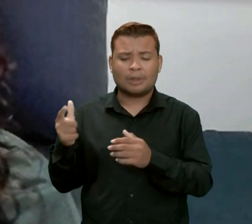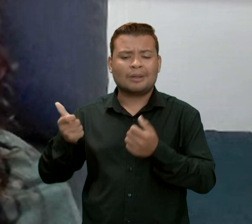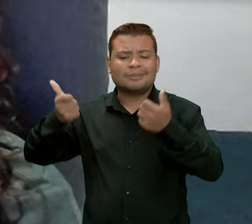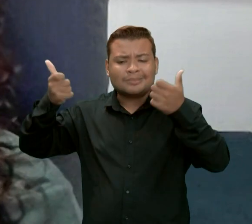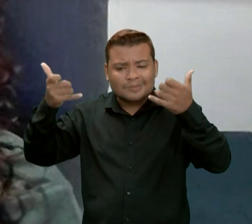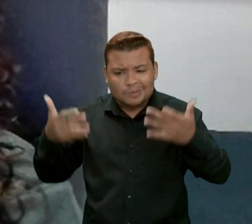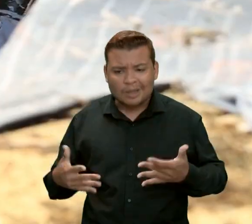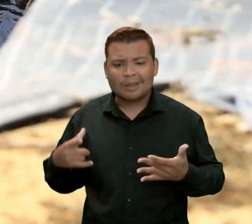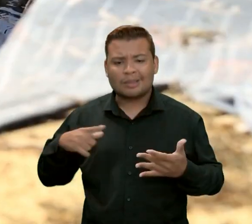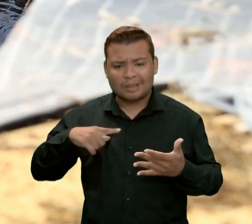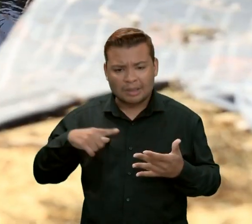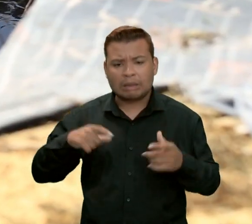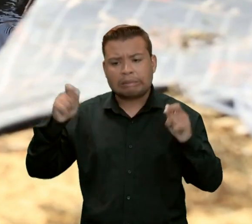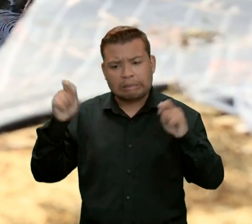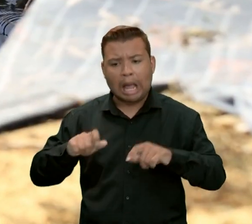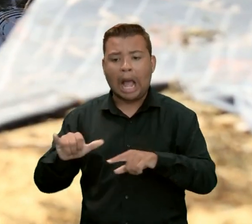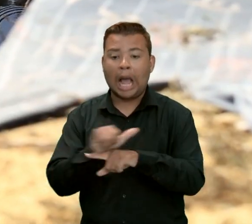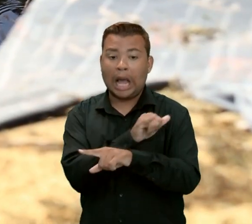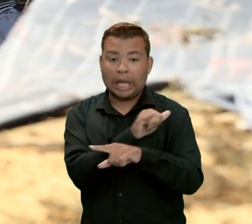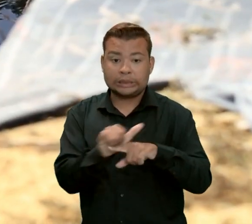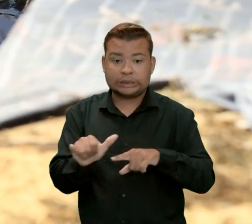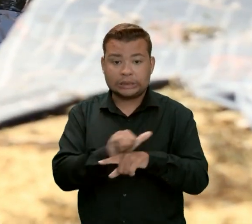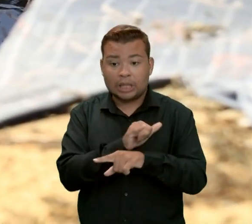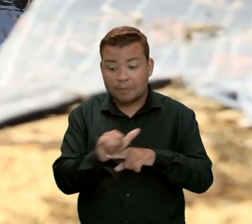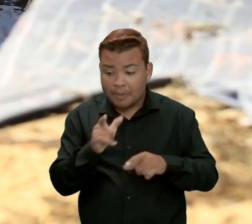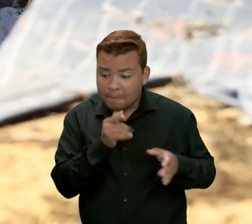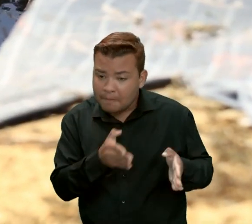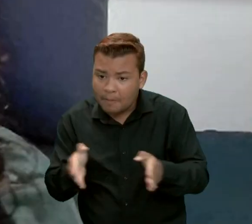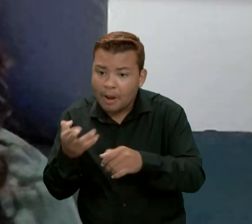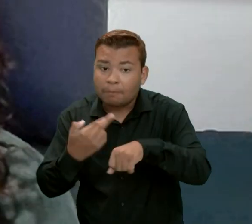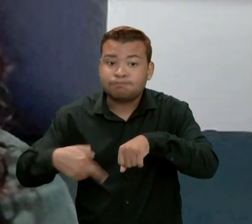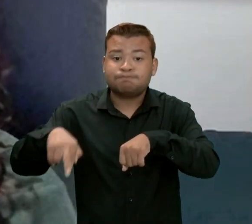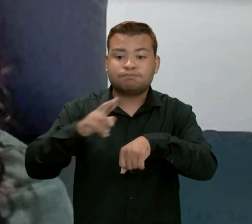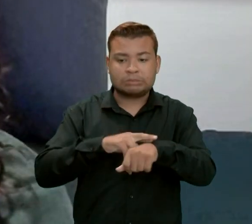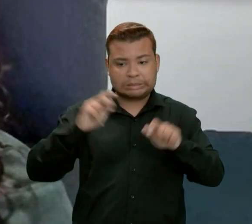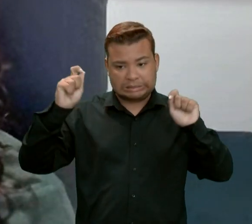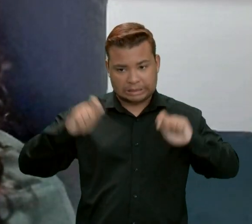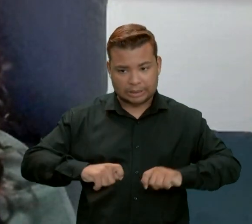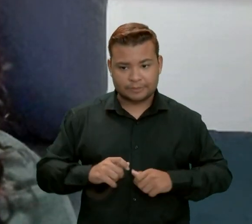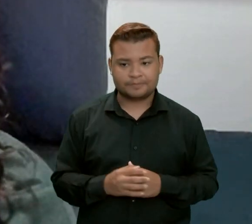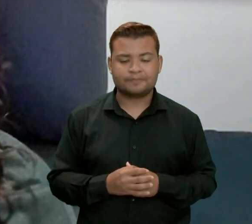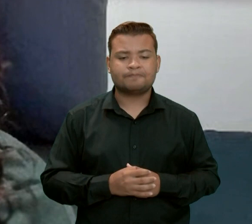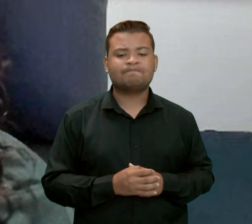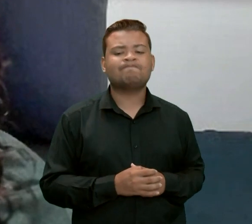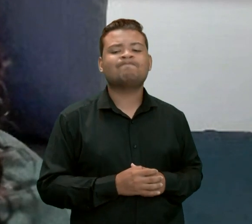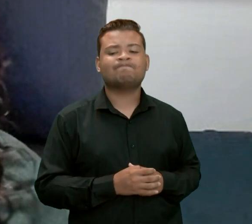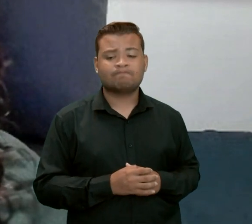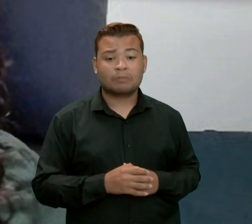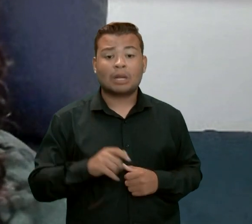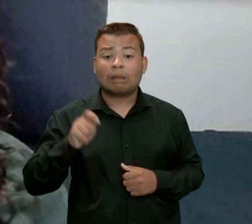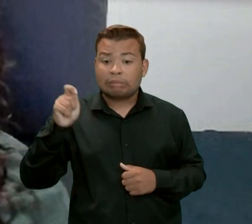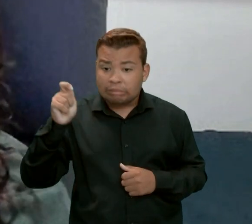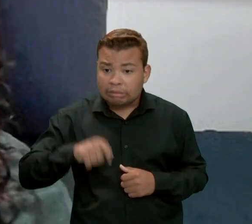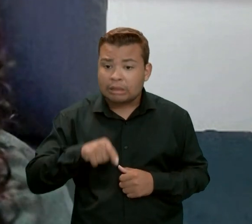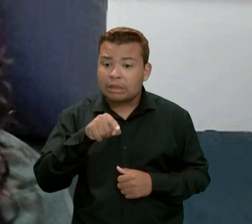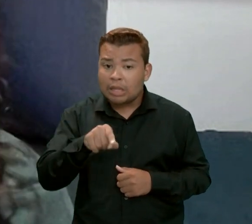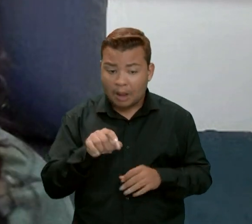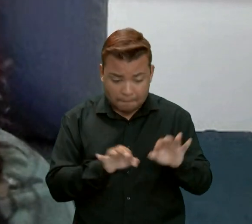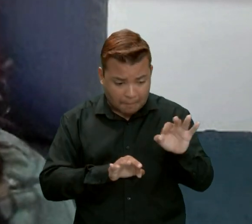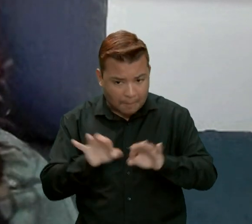existem caminhos para recuperar o Meia Ponte. Temos condições de melhorar a qualidade do Rio Meia